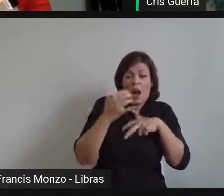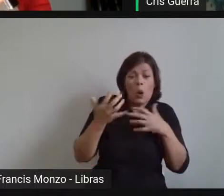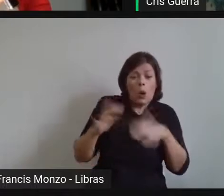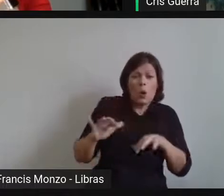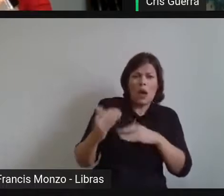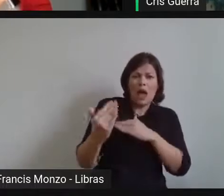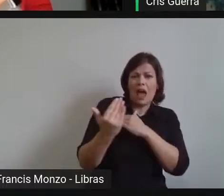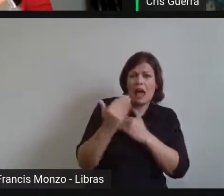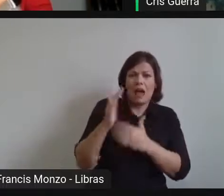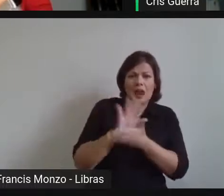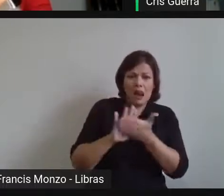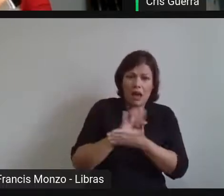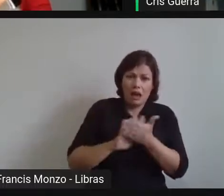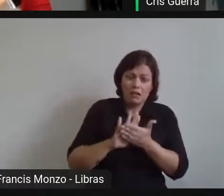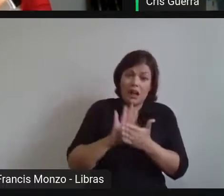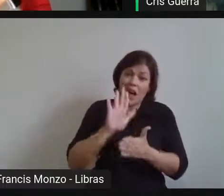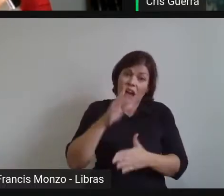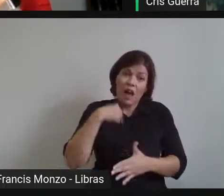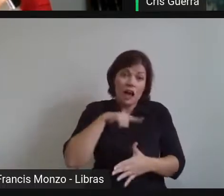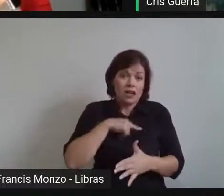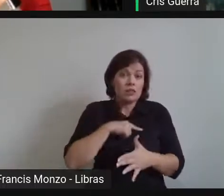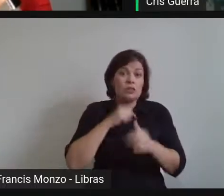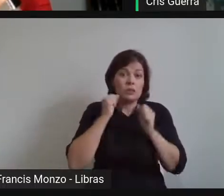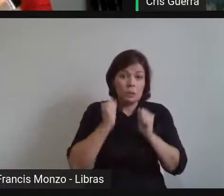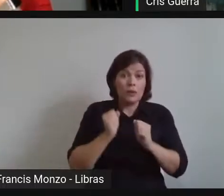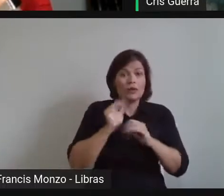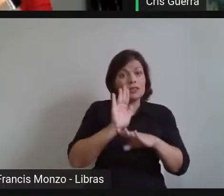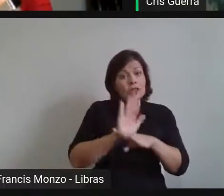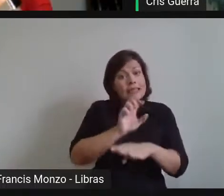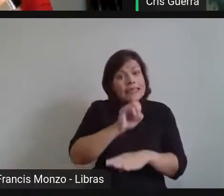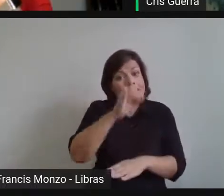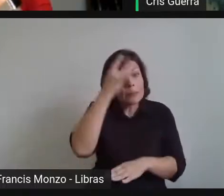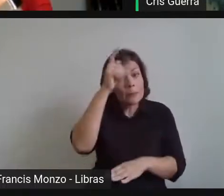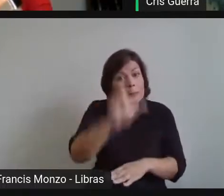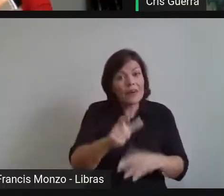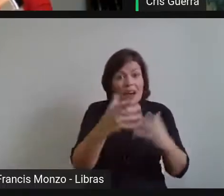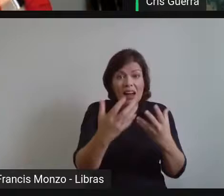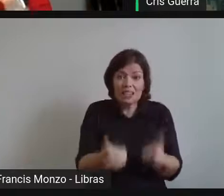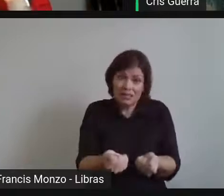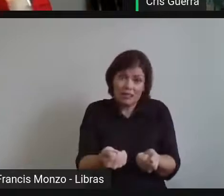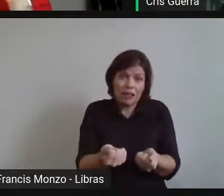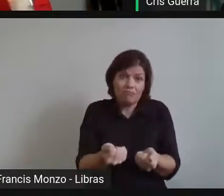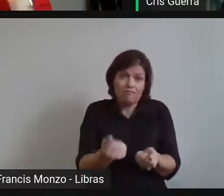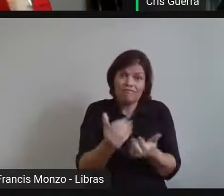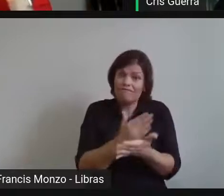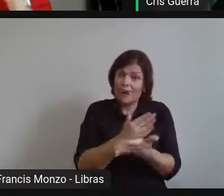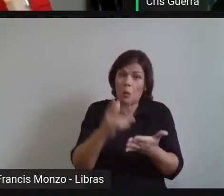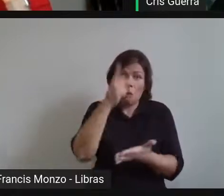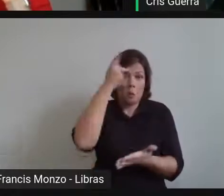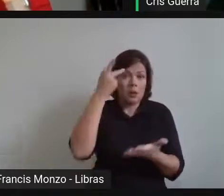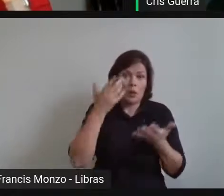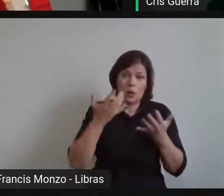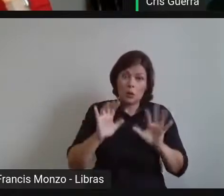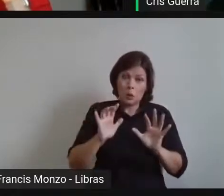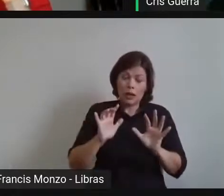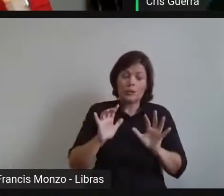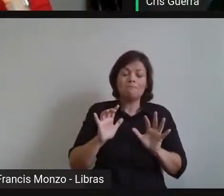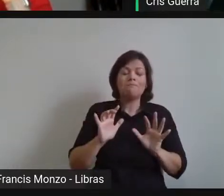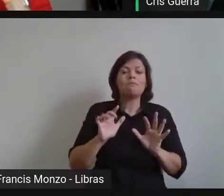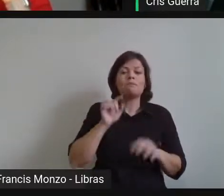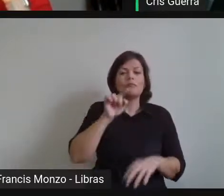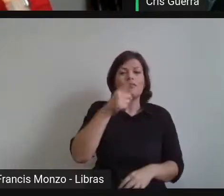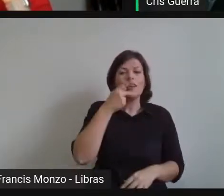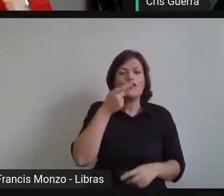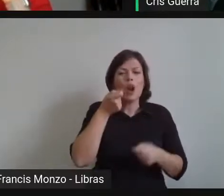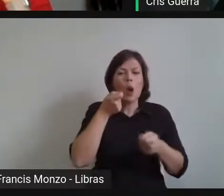quem quer ser ajudado. Tem gente que não quer, né? Então, é por isso que isso que você falou do controle, né? Dessa coisa